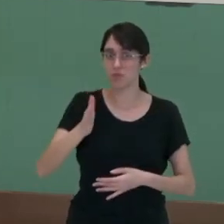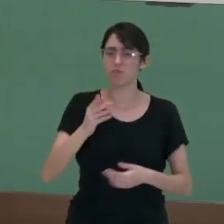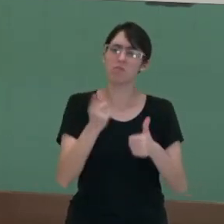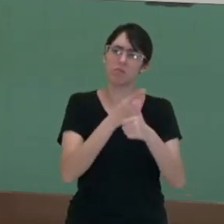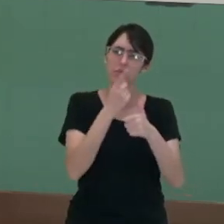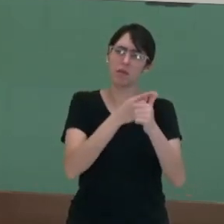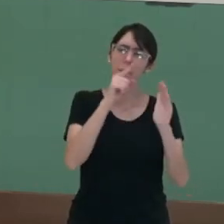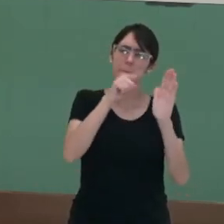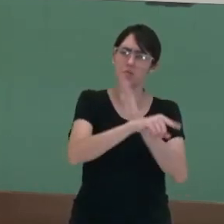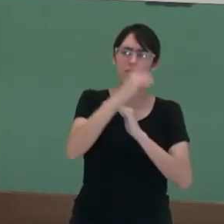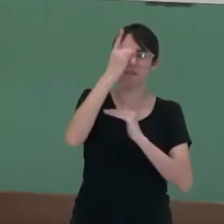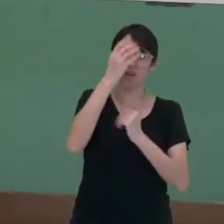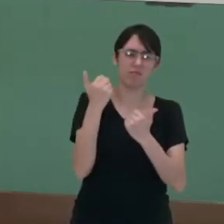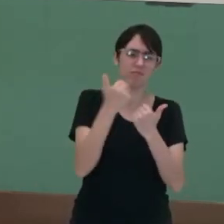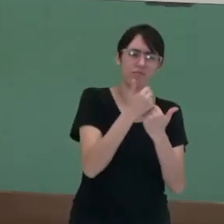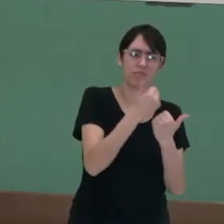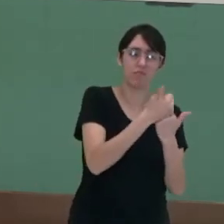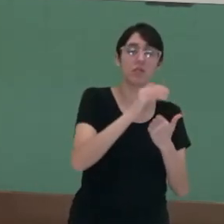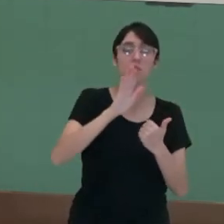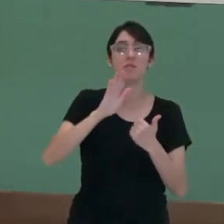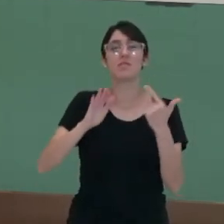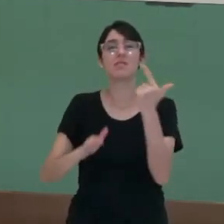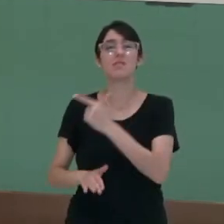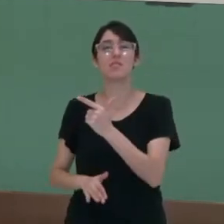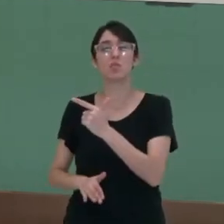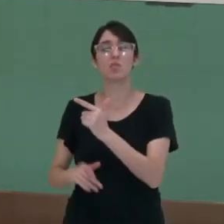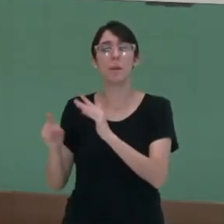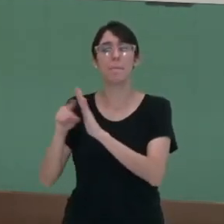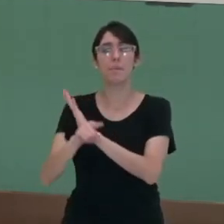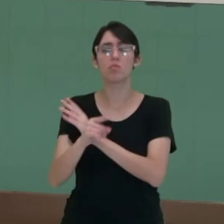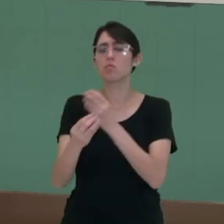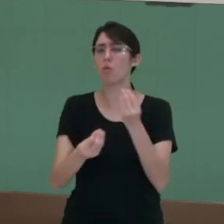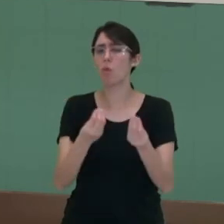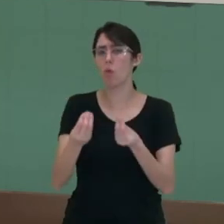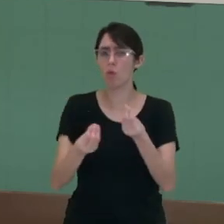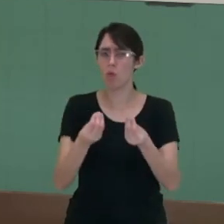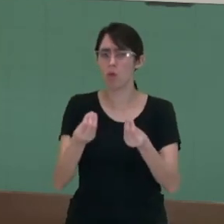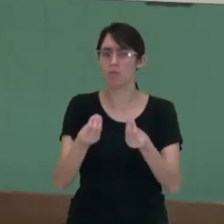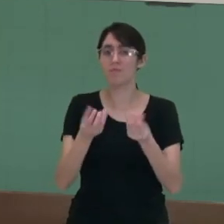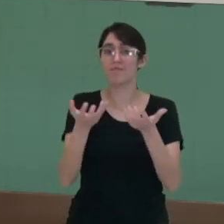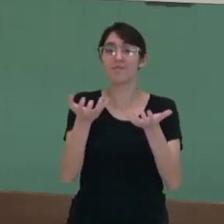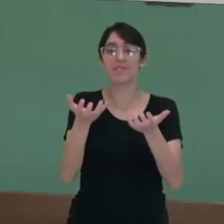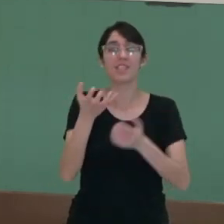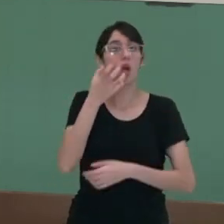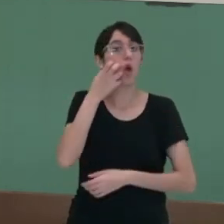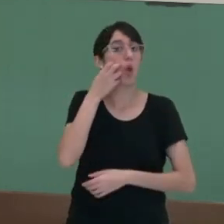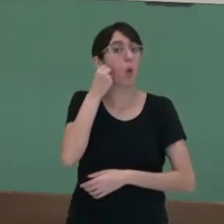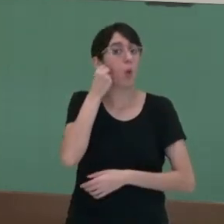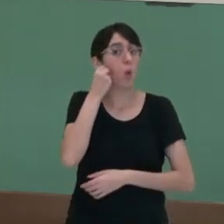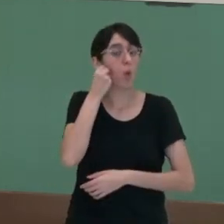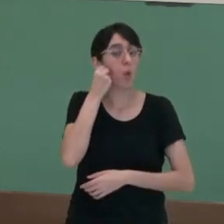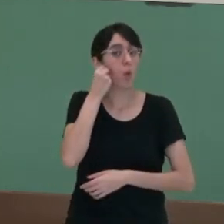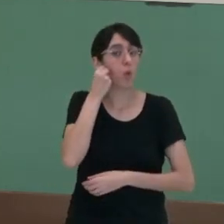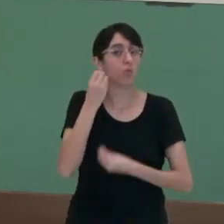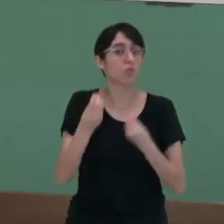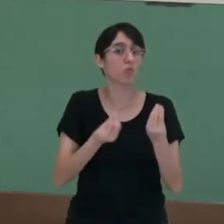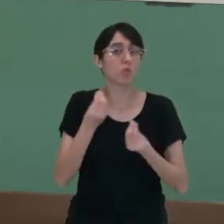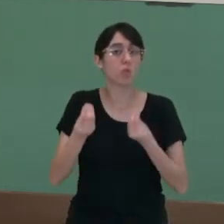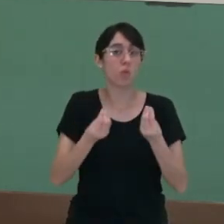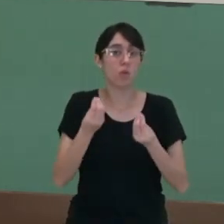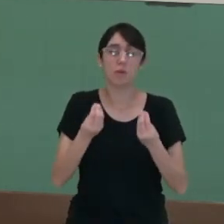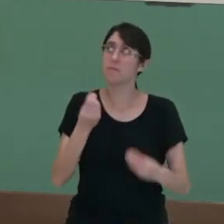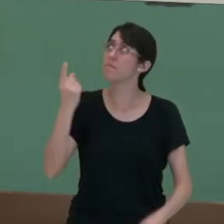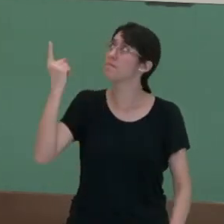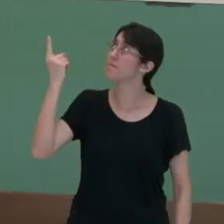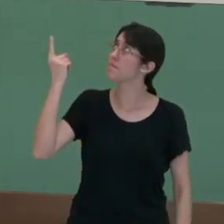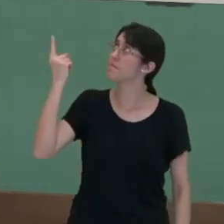tranquila, é só substituição. Mas e a segunda? Nós queremos que ela tenha um lucro máximo, né? Qual que vai